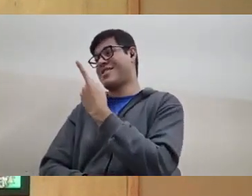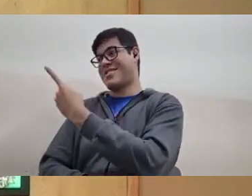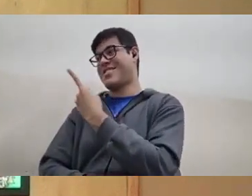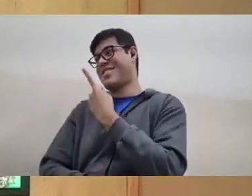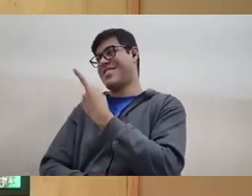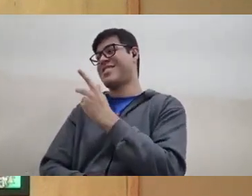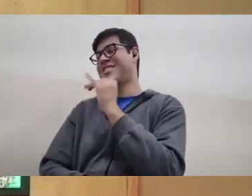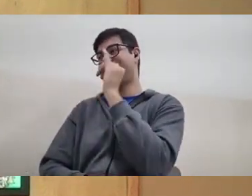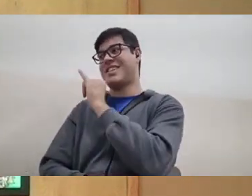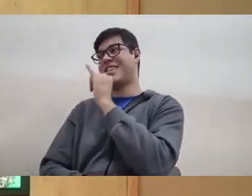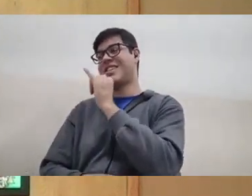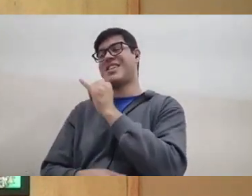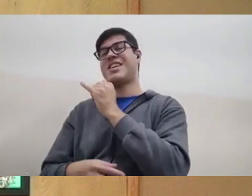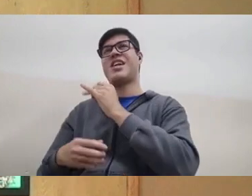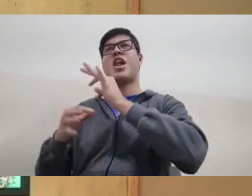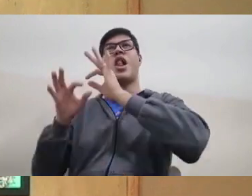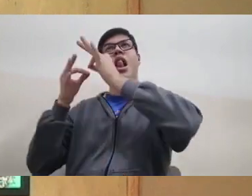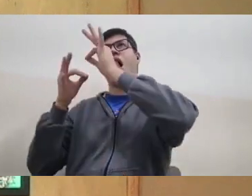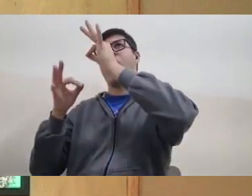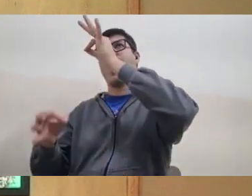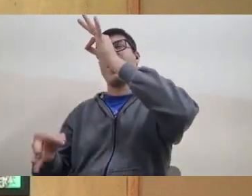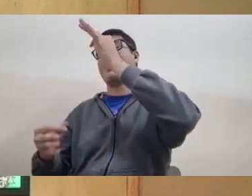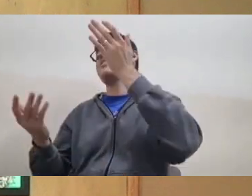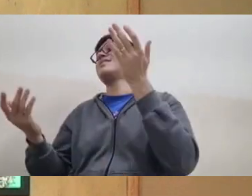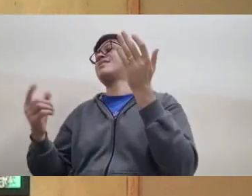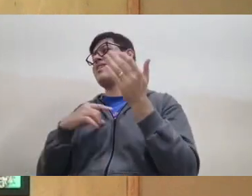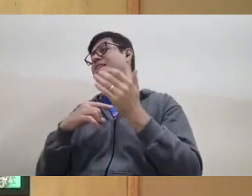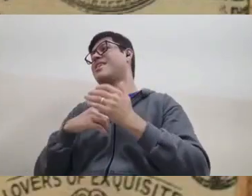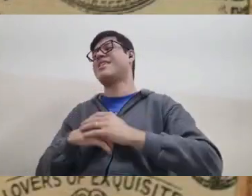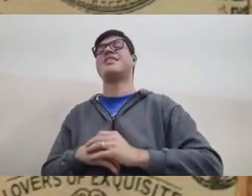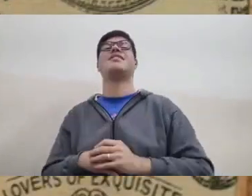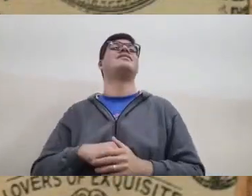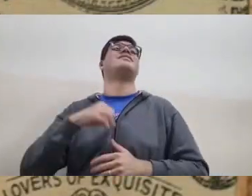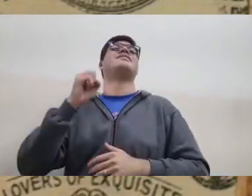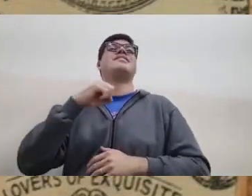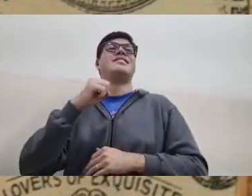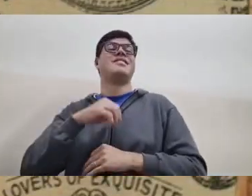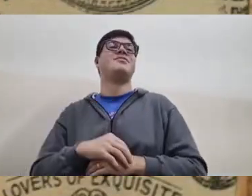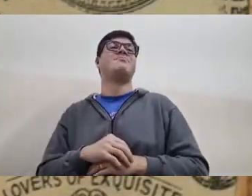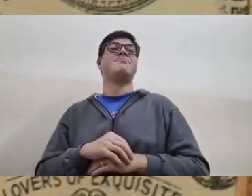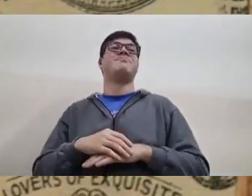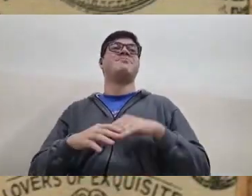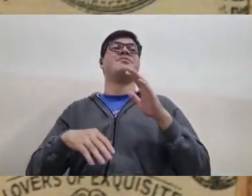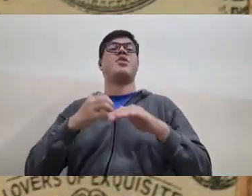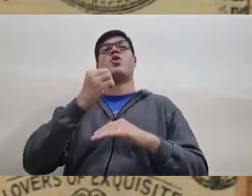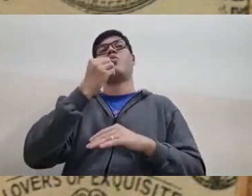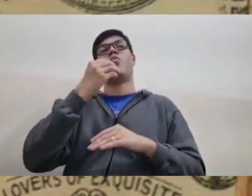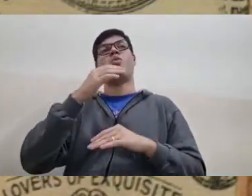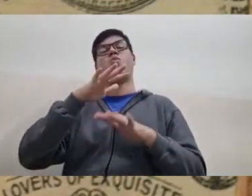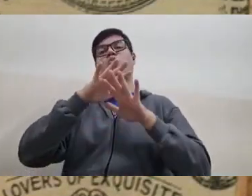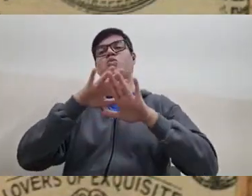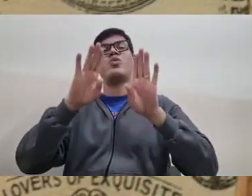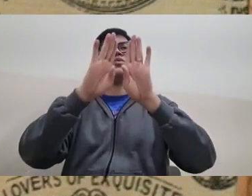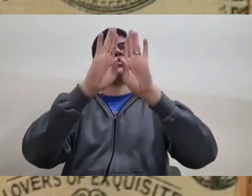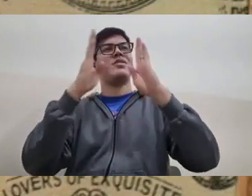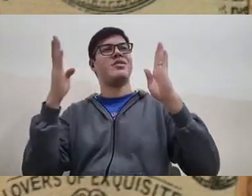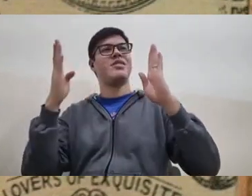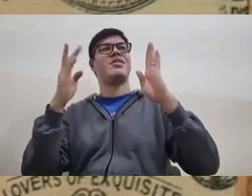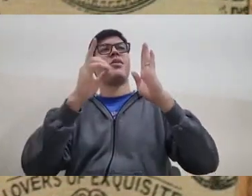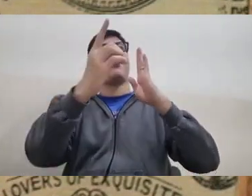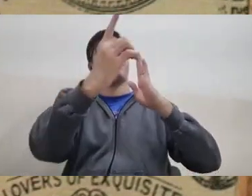longe então eu agradeço o convite se você assalta lá é bom todo mundo pode